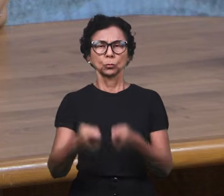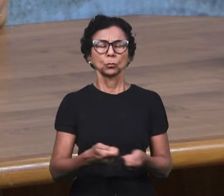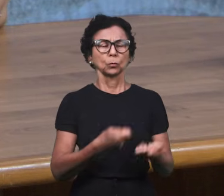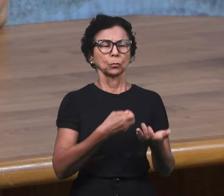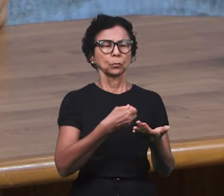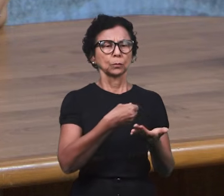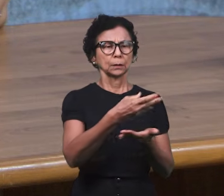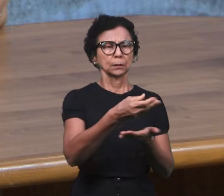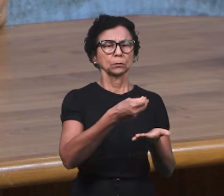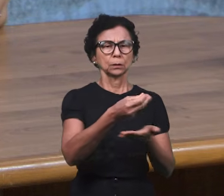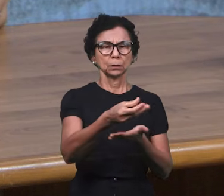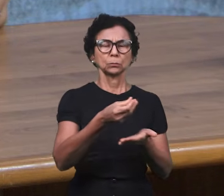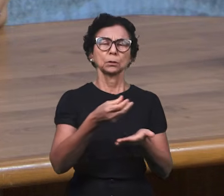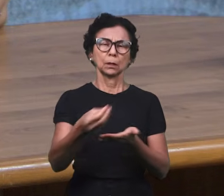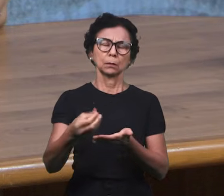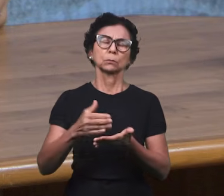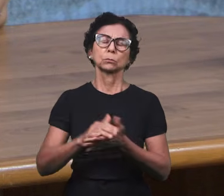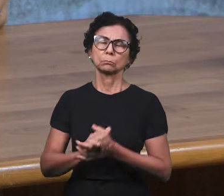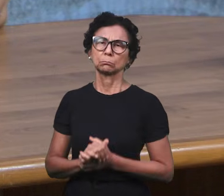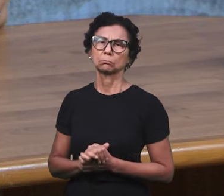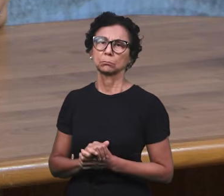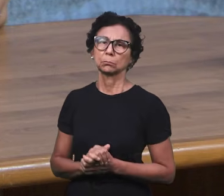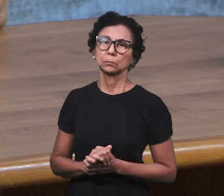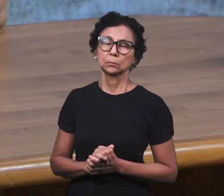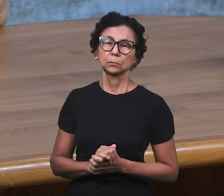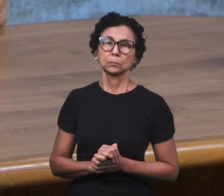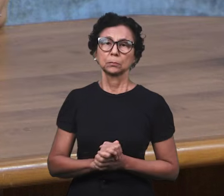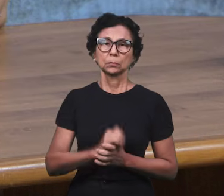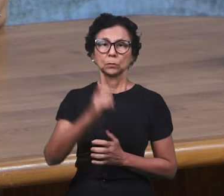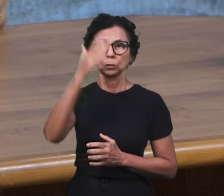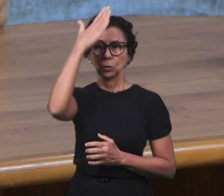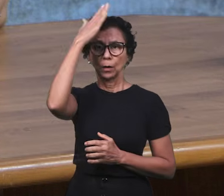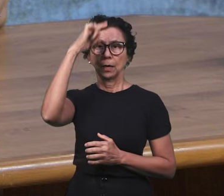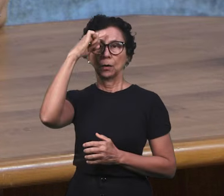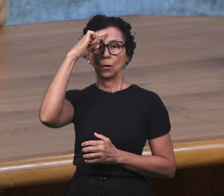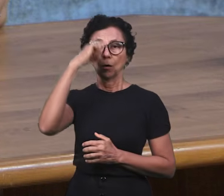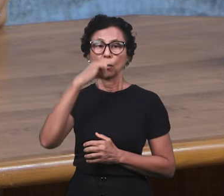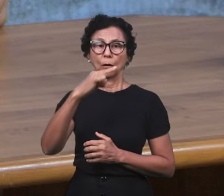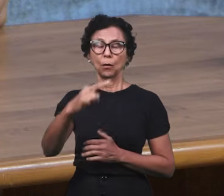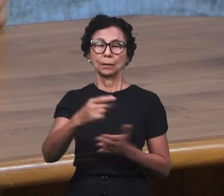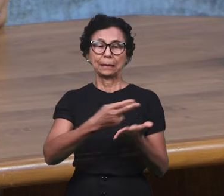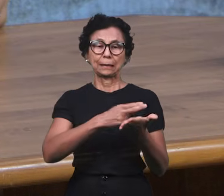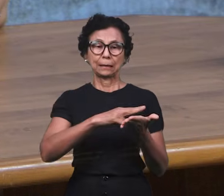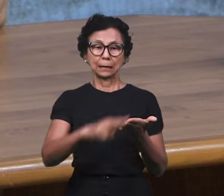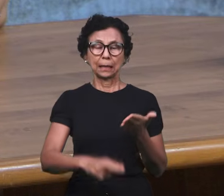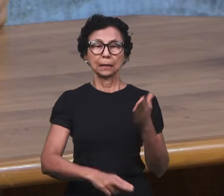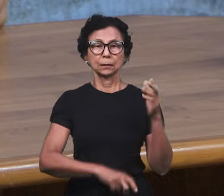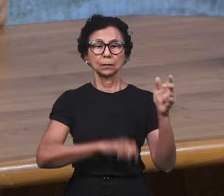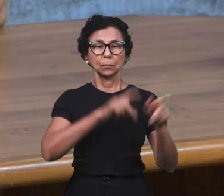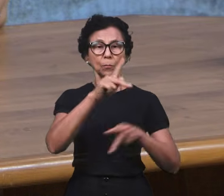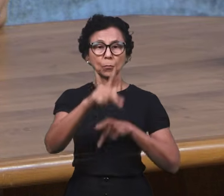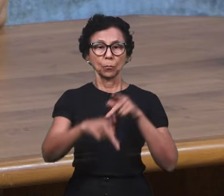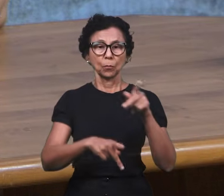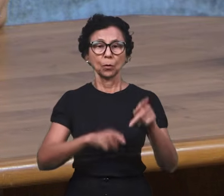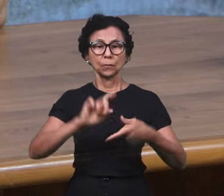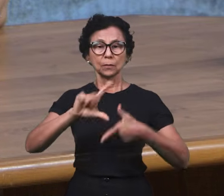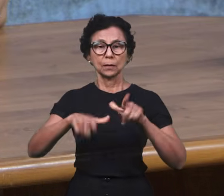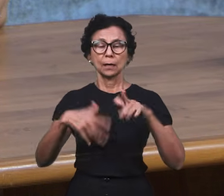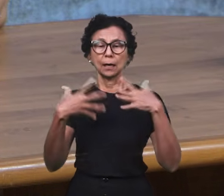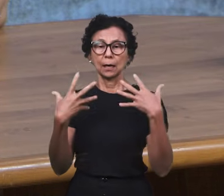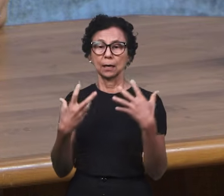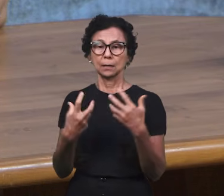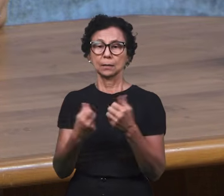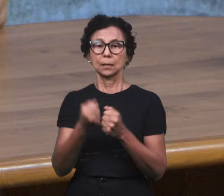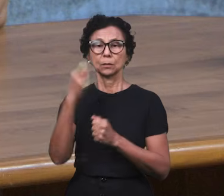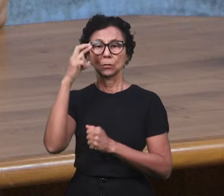do rei, dizendo: Filhos de Israel, convertei-vos ao Senhor,